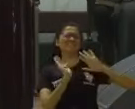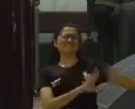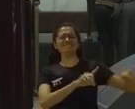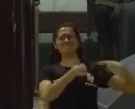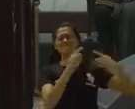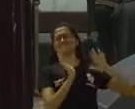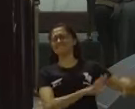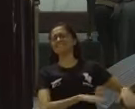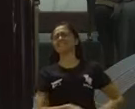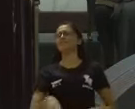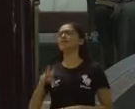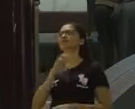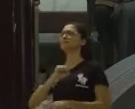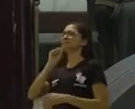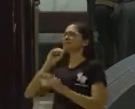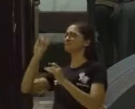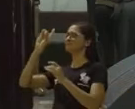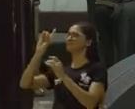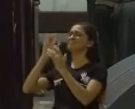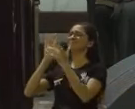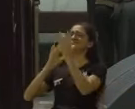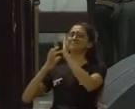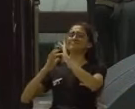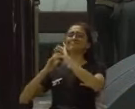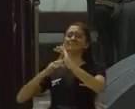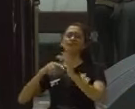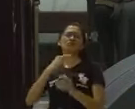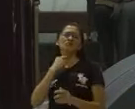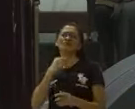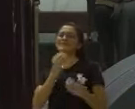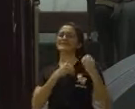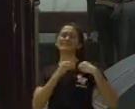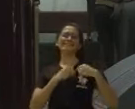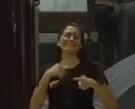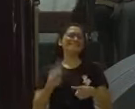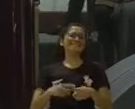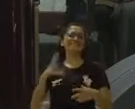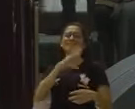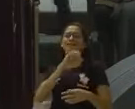o meu amor por Jesus não me permite